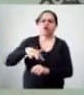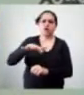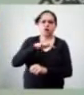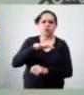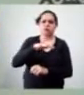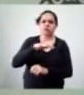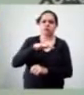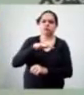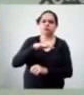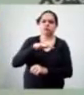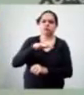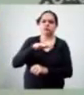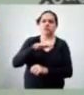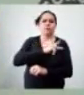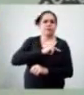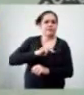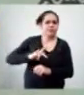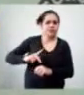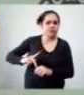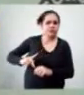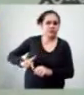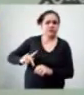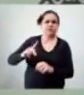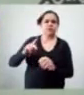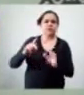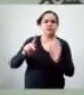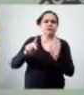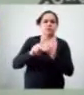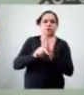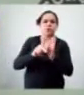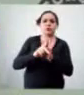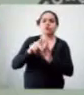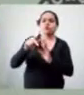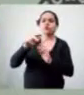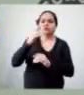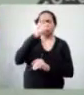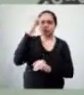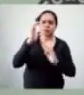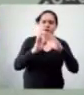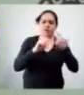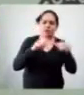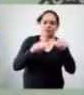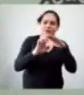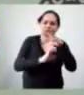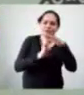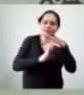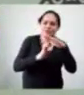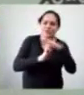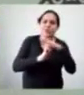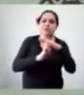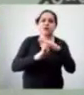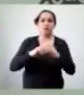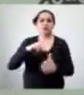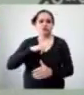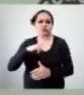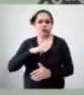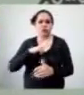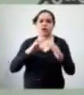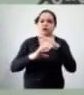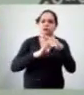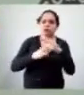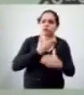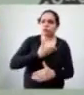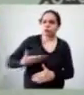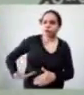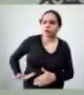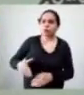seja da Previdência dos funcionários públicos, mudança com militares, se vai haver uma